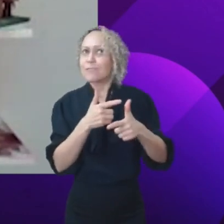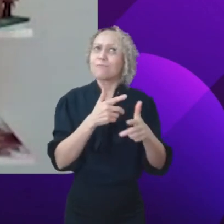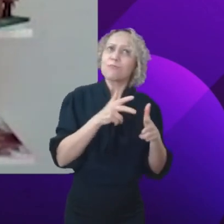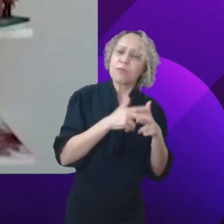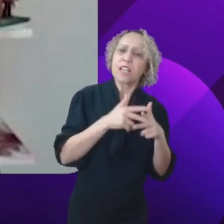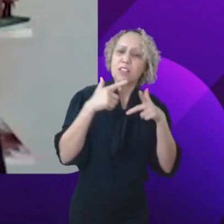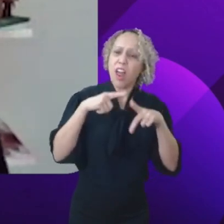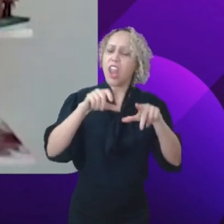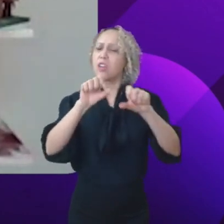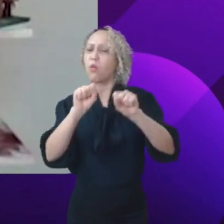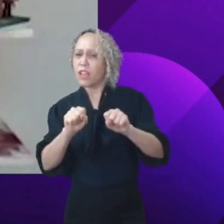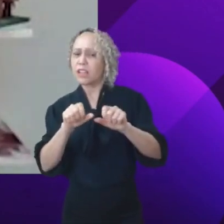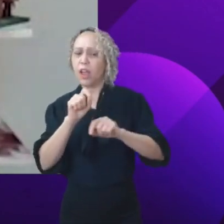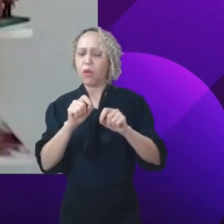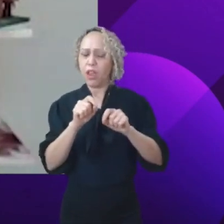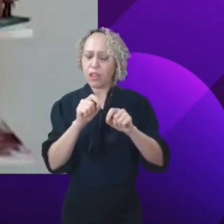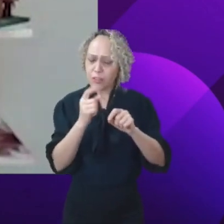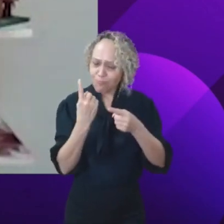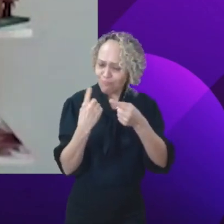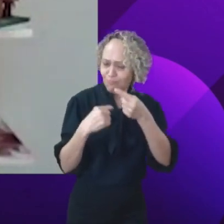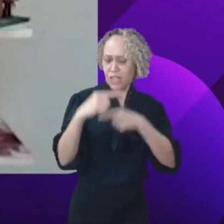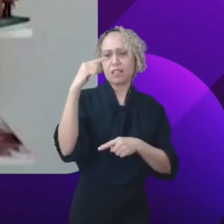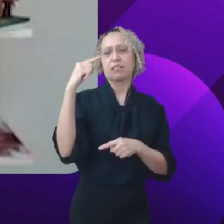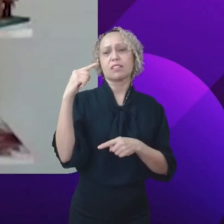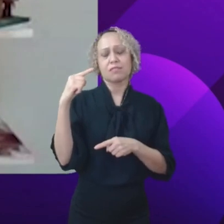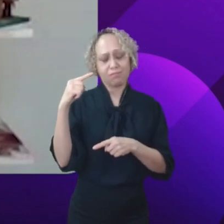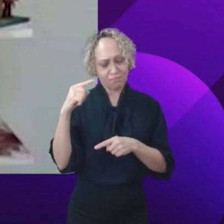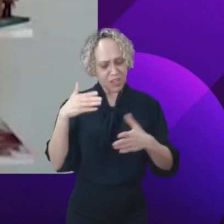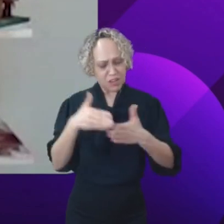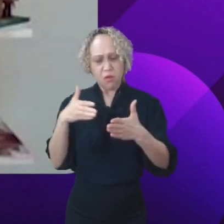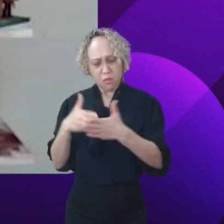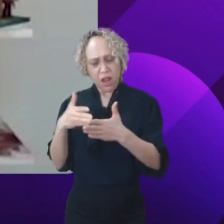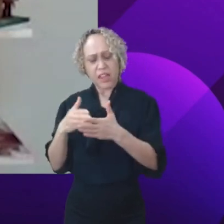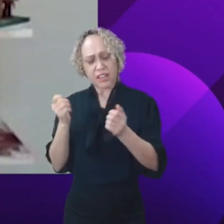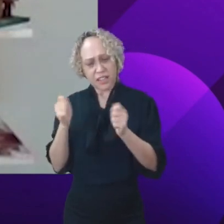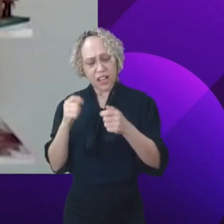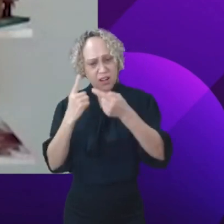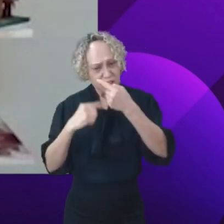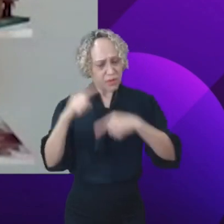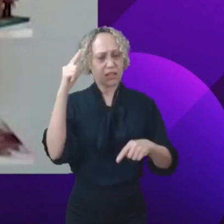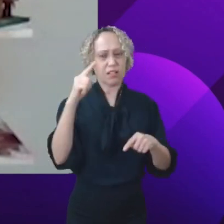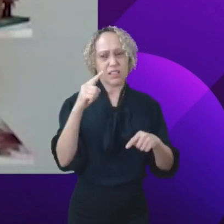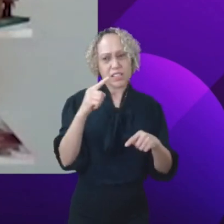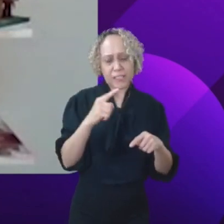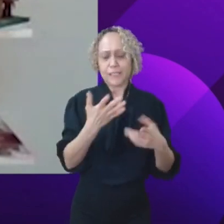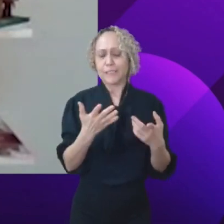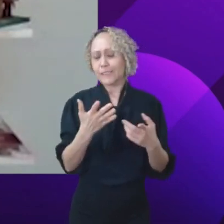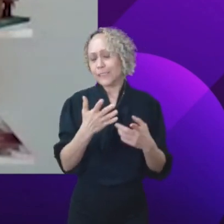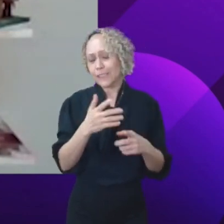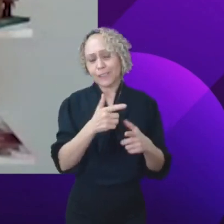uma discussão de superação, sim, das barreiras e das injustiças sociais que precarizam a vida desses